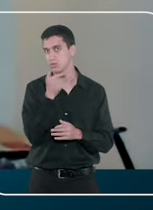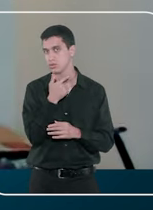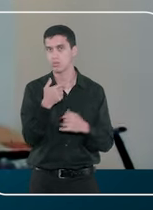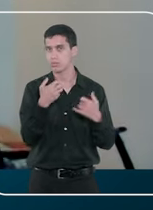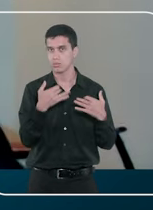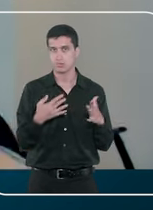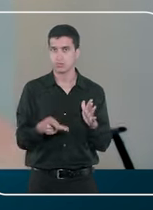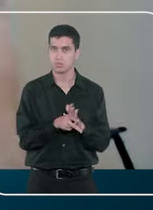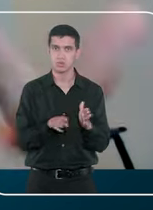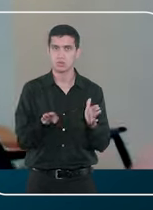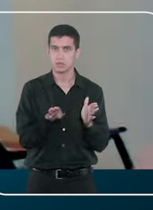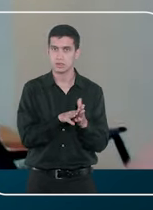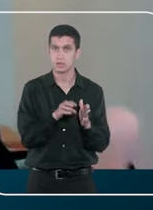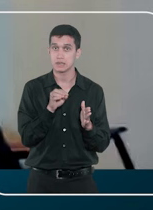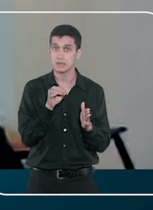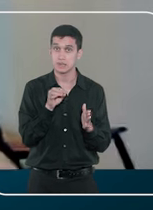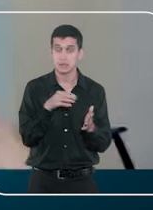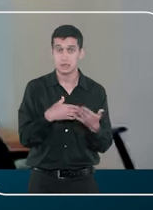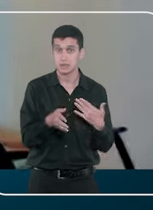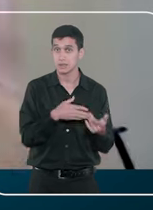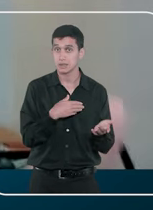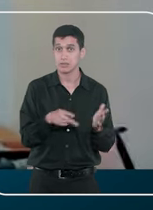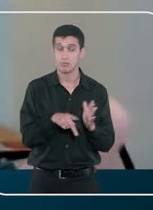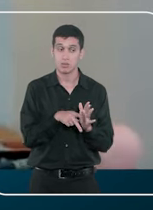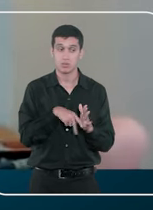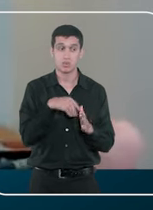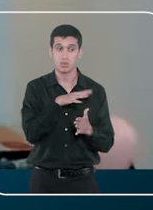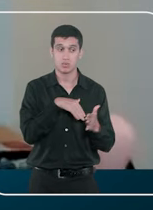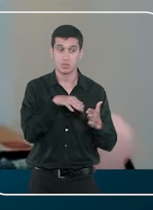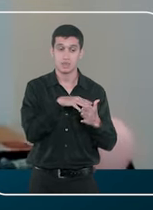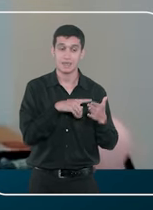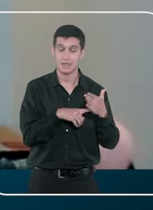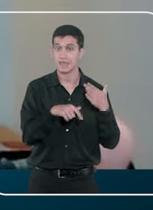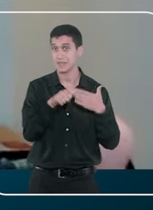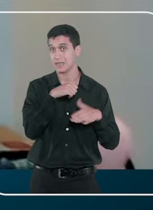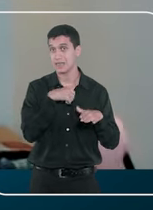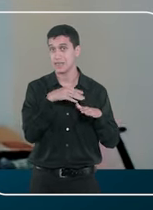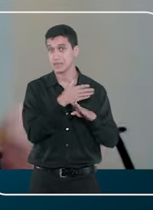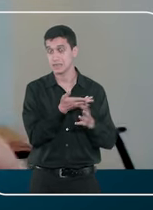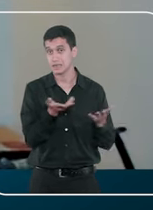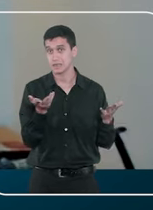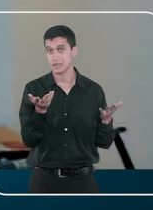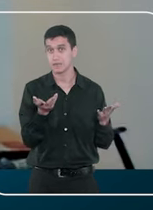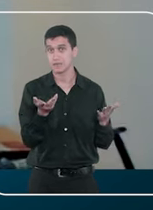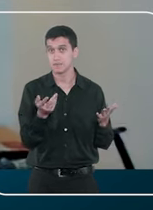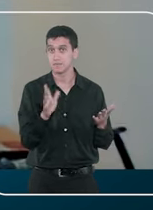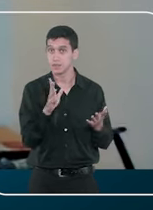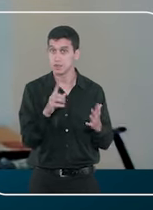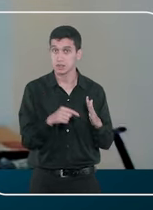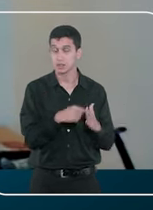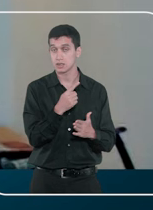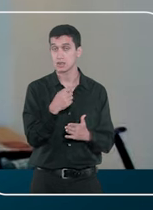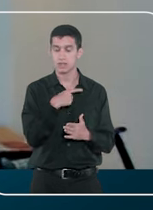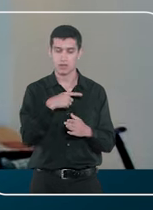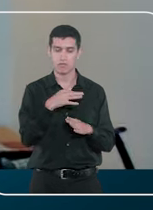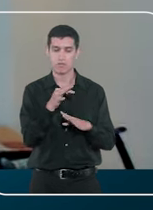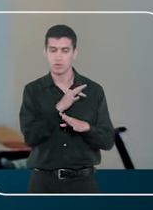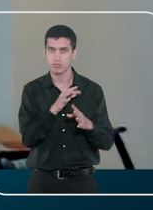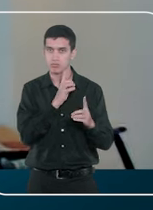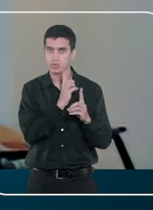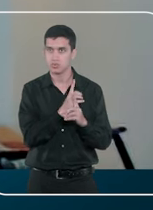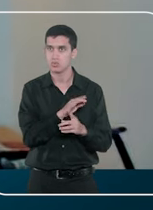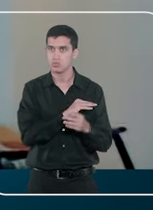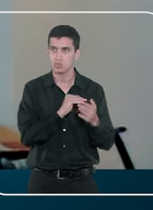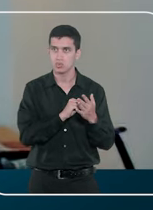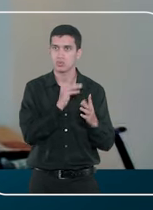de acesso sequer pelos delatados dessa colaboração premiada. Mas, uma vez formalizados esses